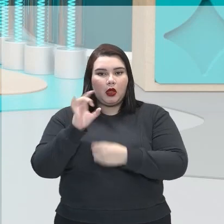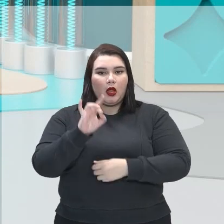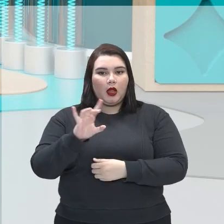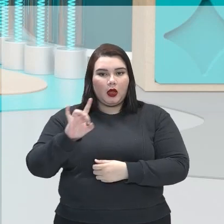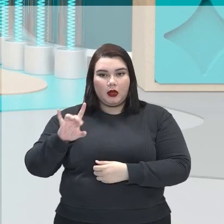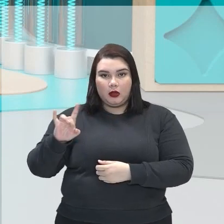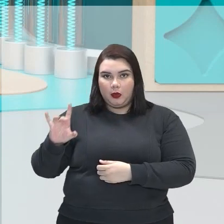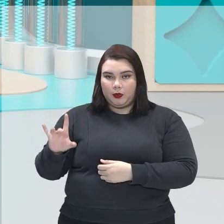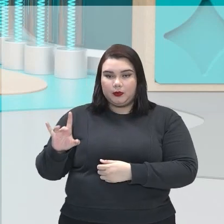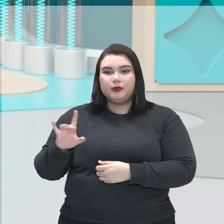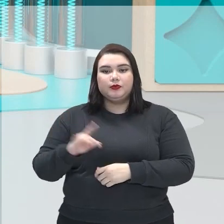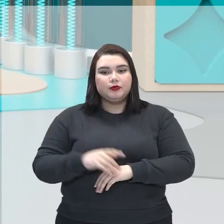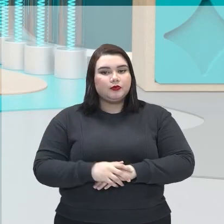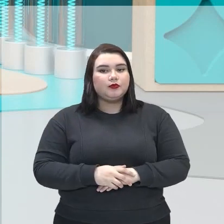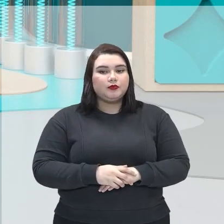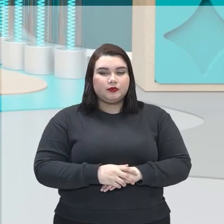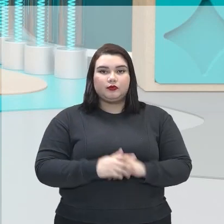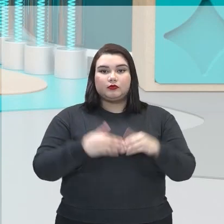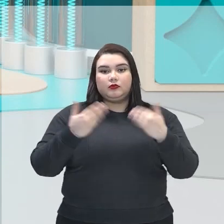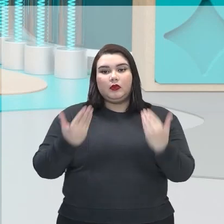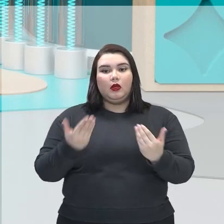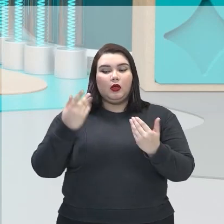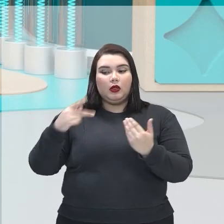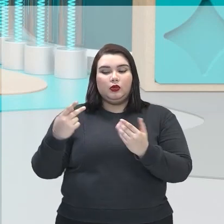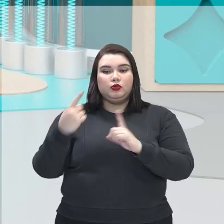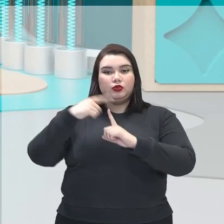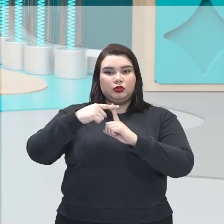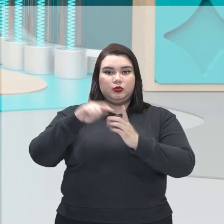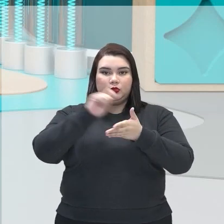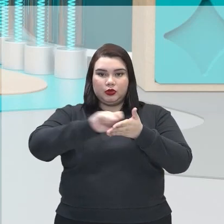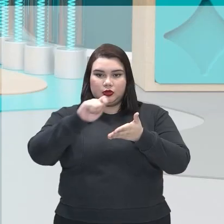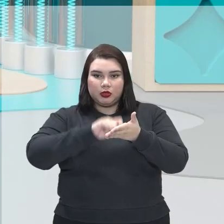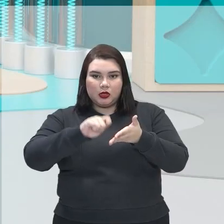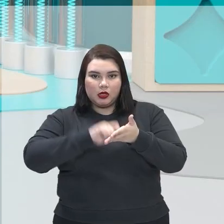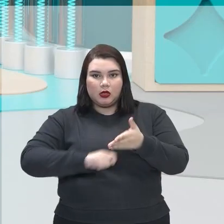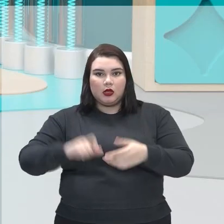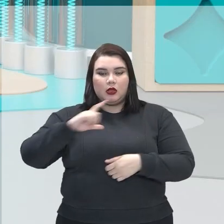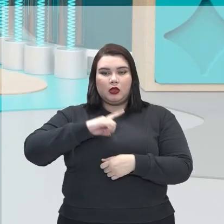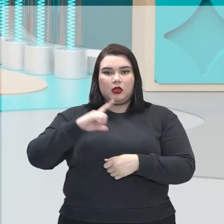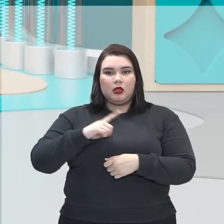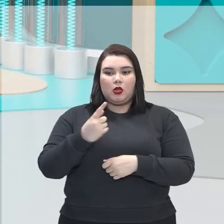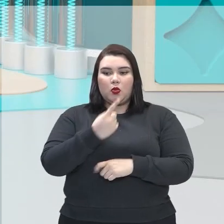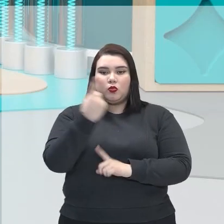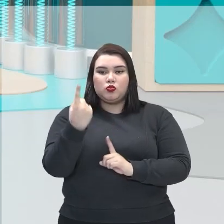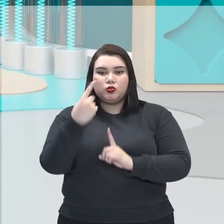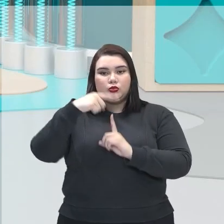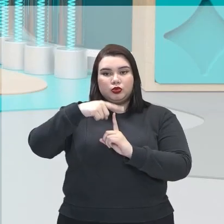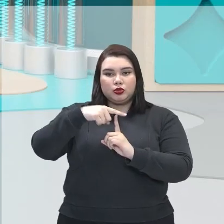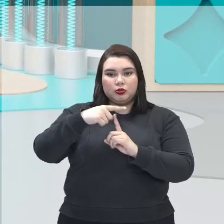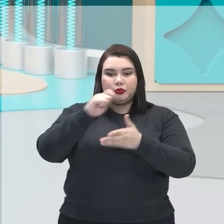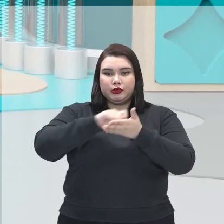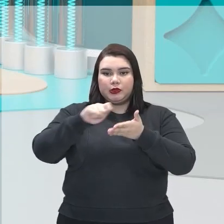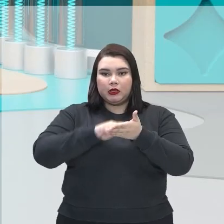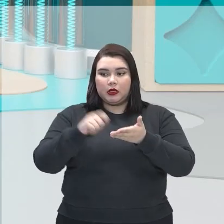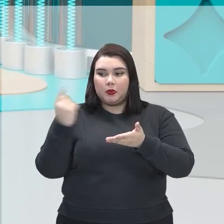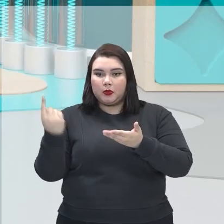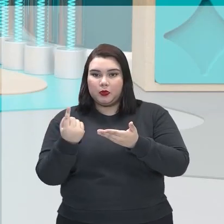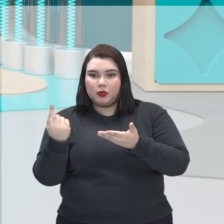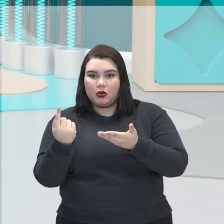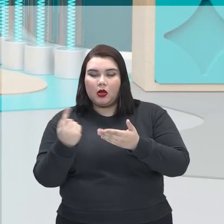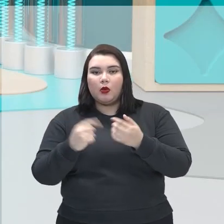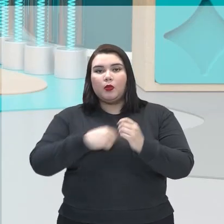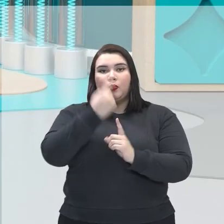né? E eles, na sua forma escrita, eles vão ter uma forma para o singular e uma para o